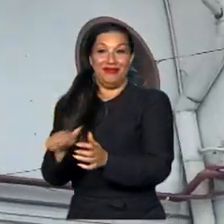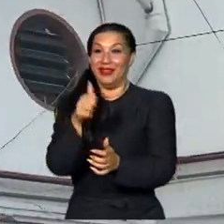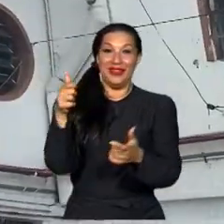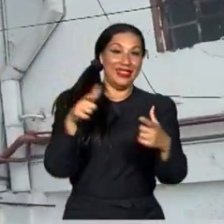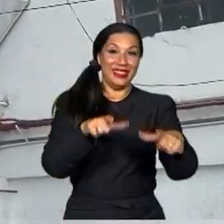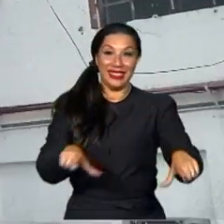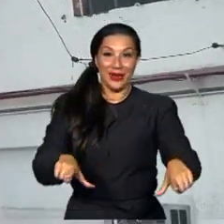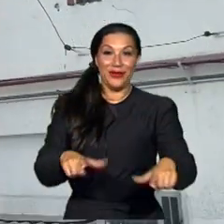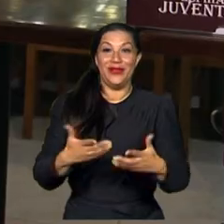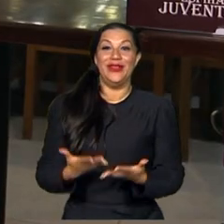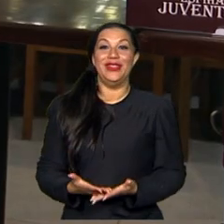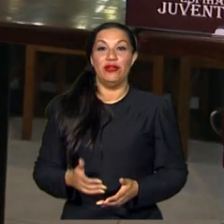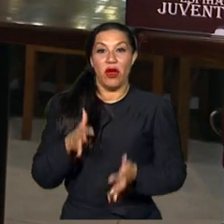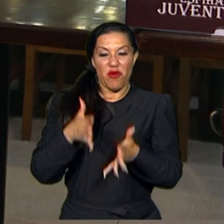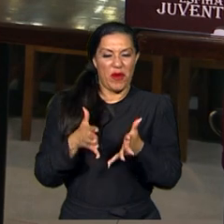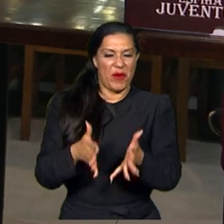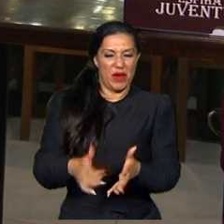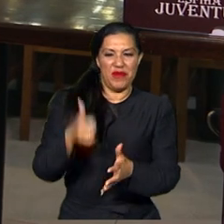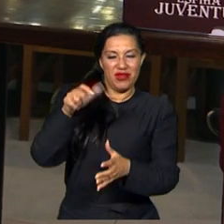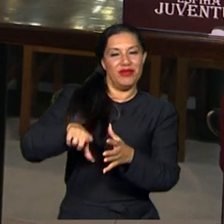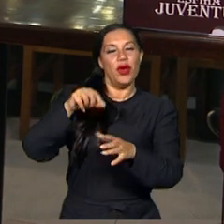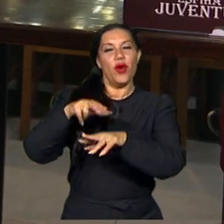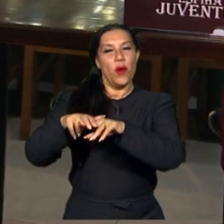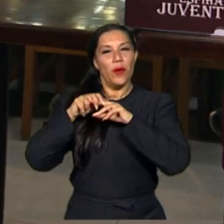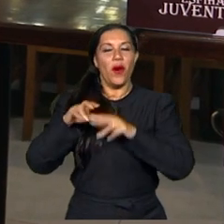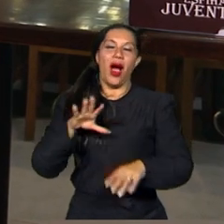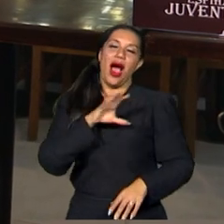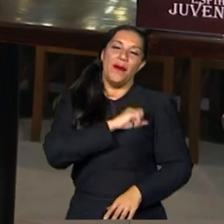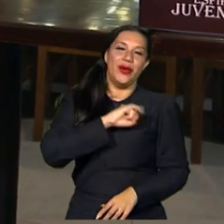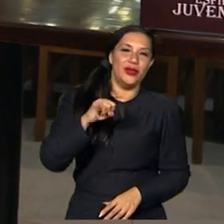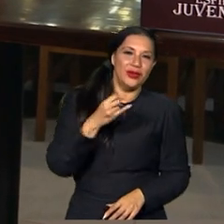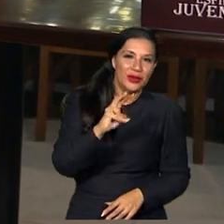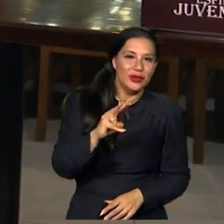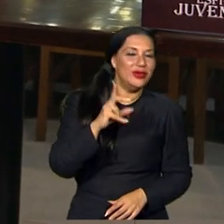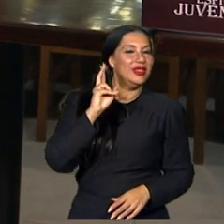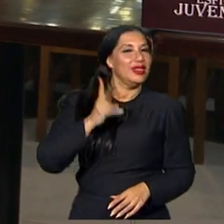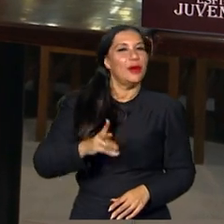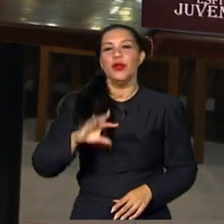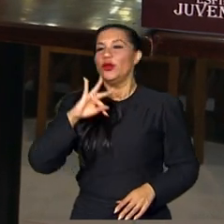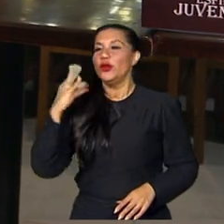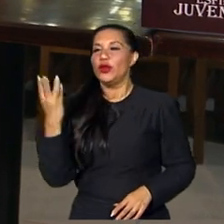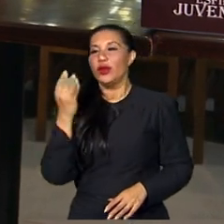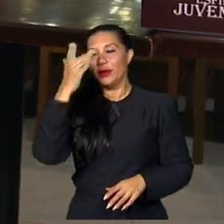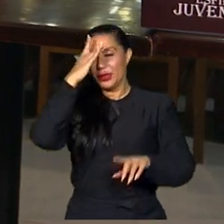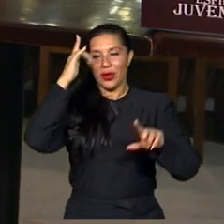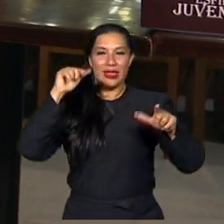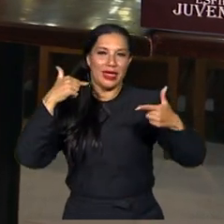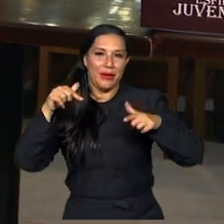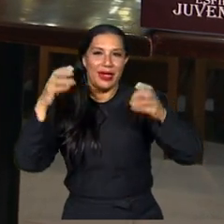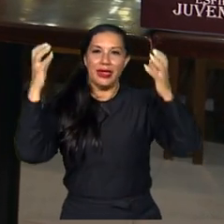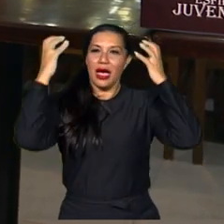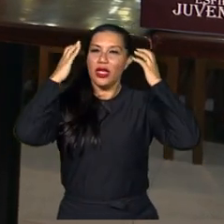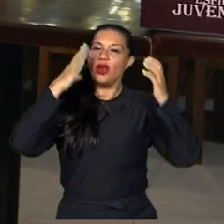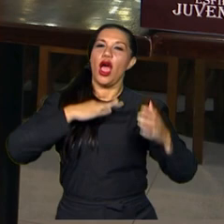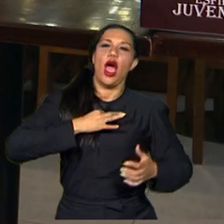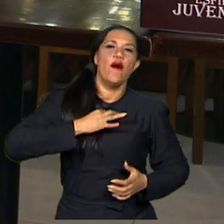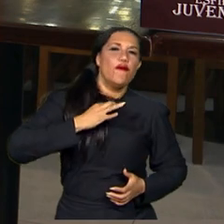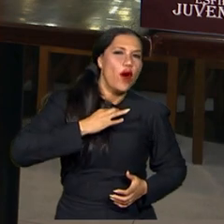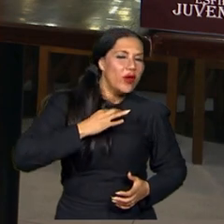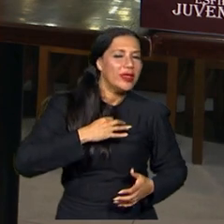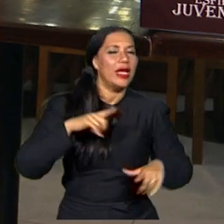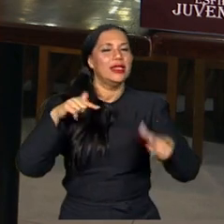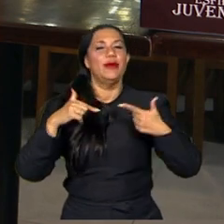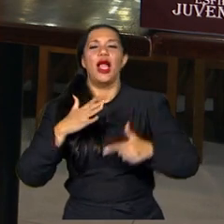E começou assim, tudo por amor ao Juventus, tudo. Desde o começo, todo mundo que trabalha na rádio, todo mundo é voluntário, todo mundo trabalha